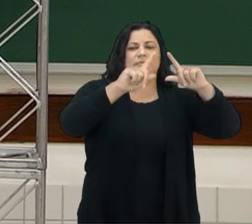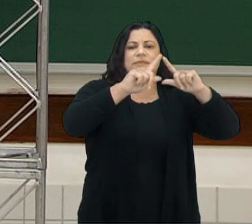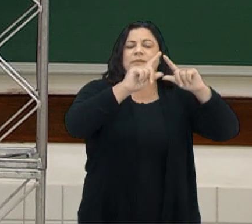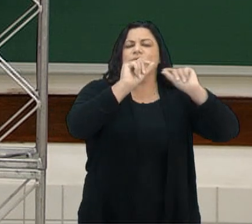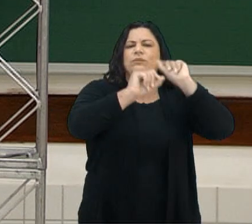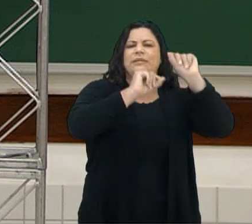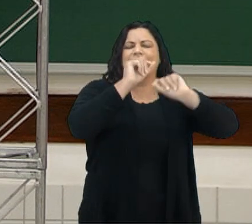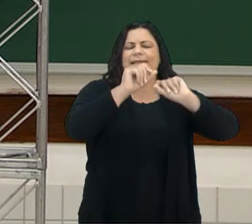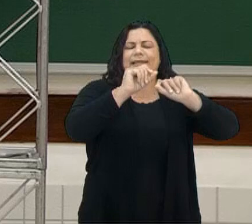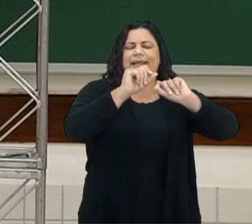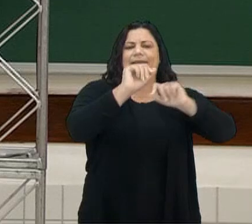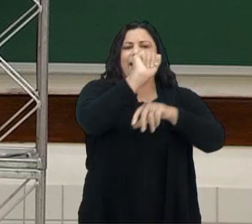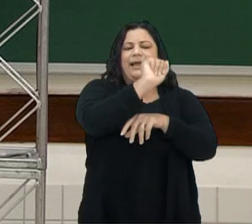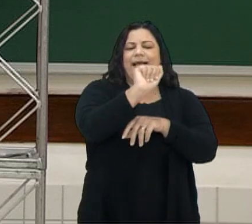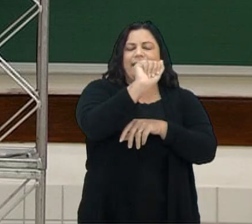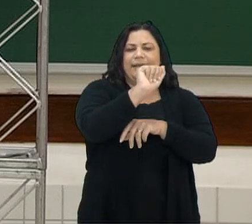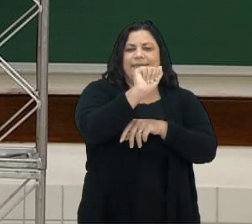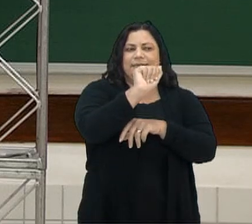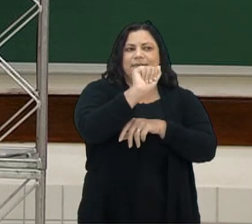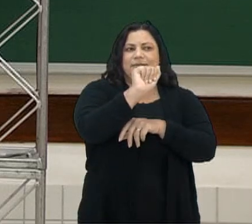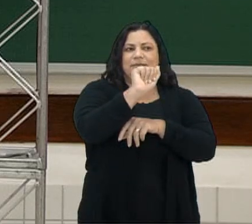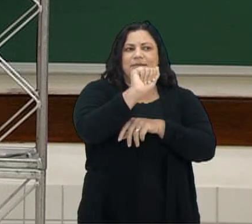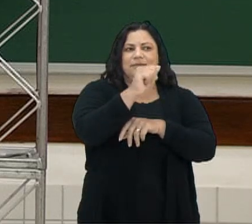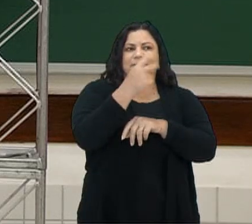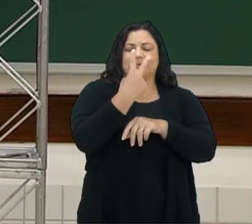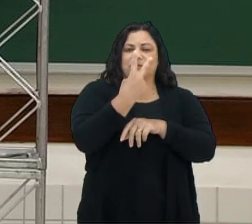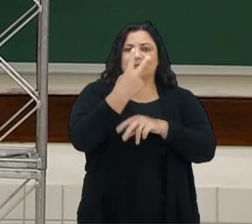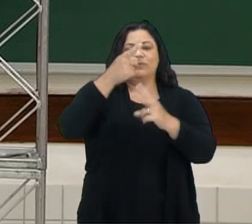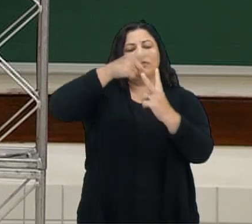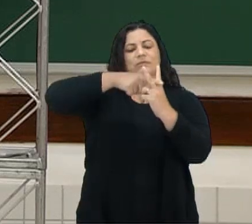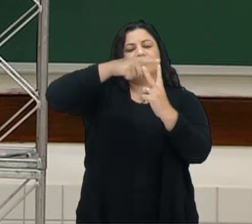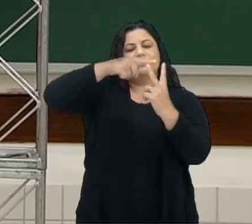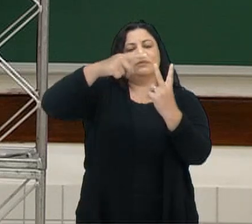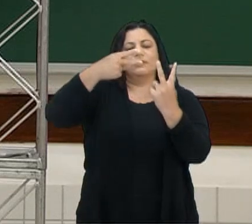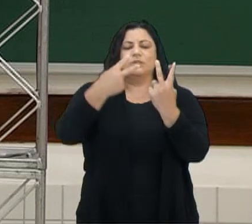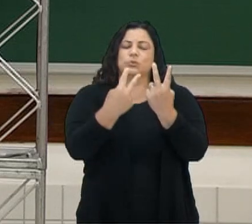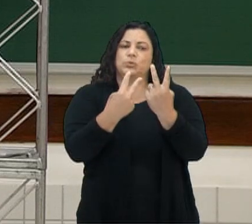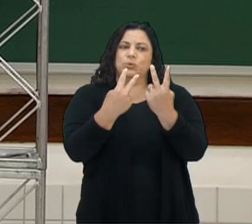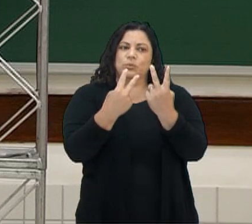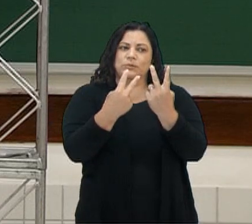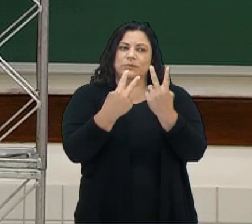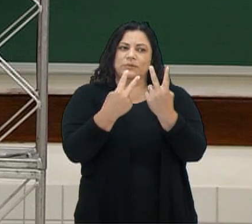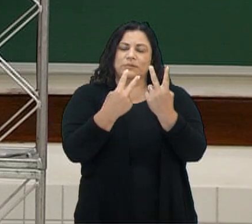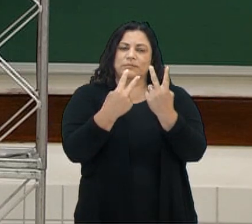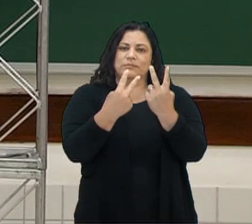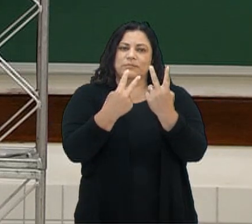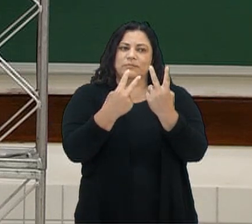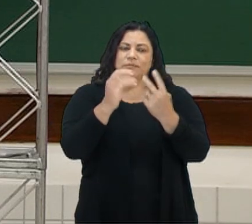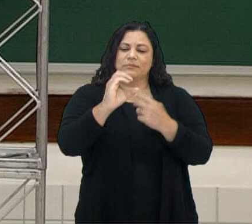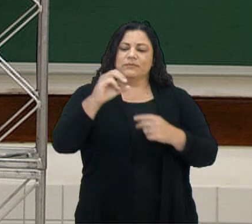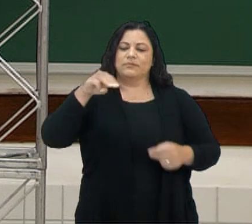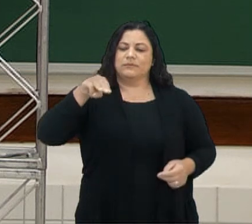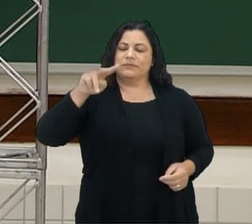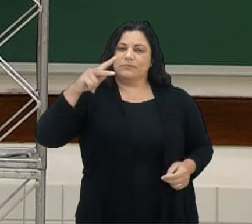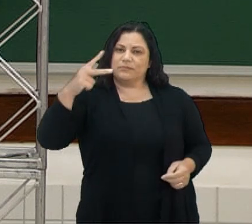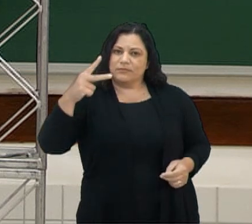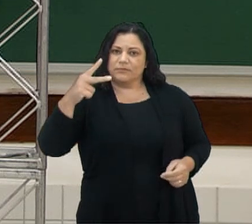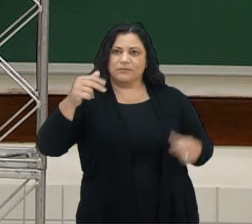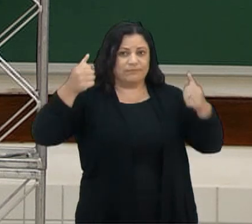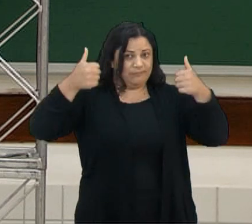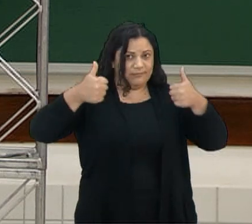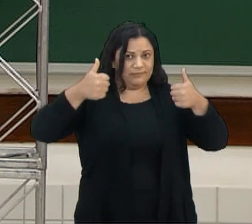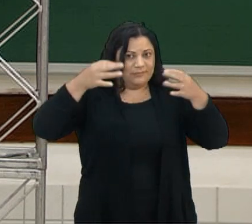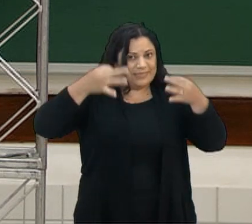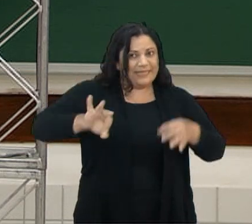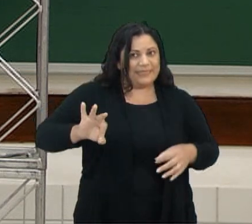triângulo vai ficar 2 raiz de 2 centímetros quadrado, certo? Essa então é a